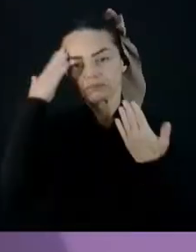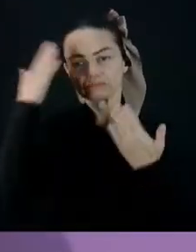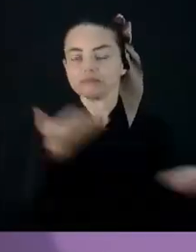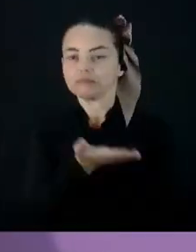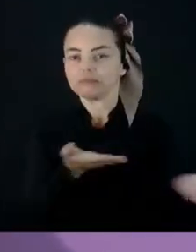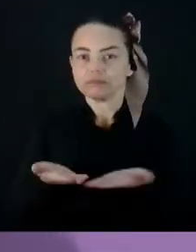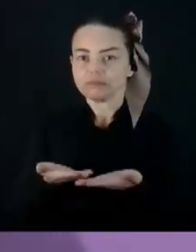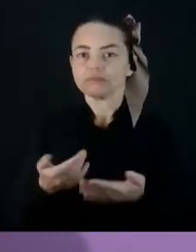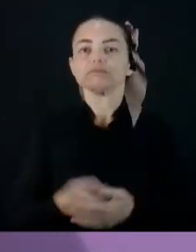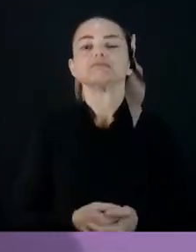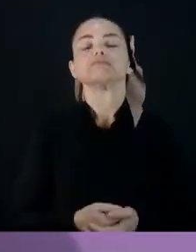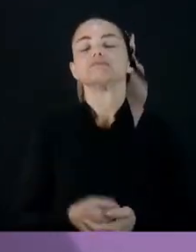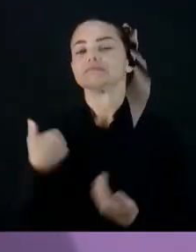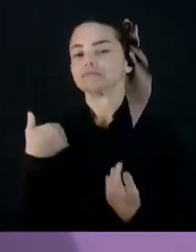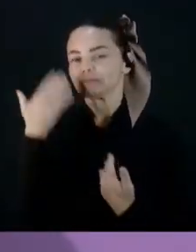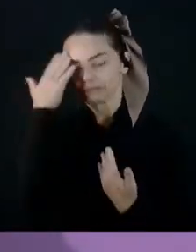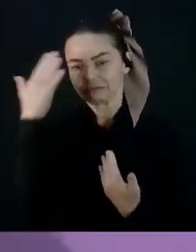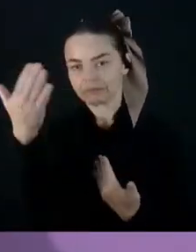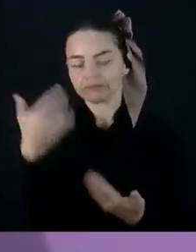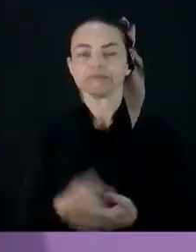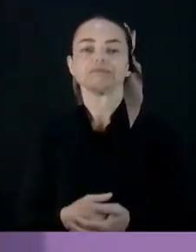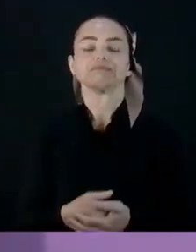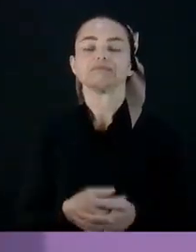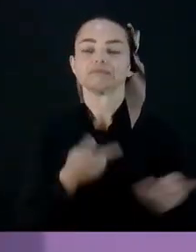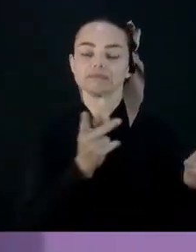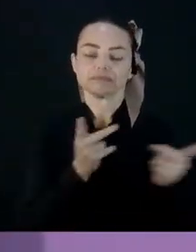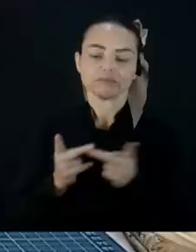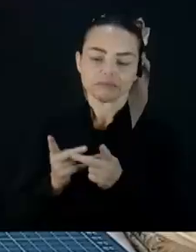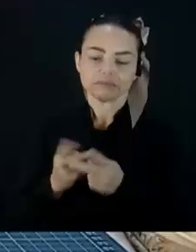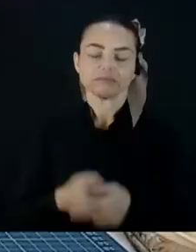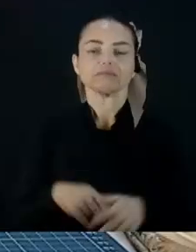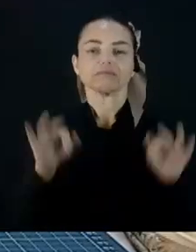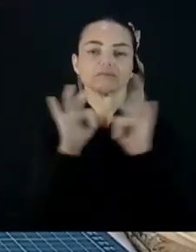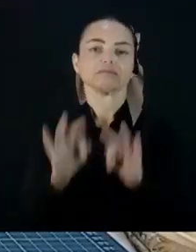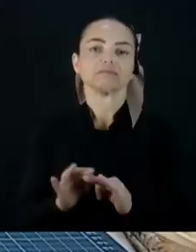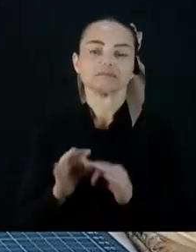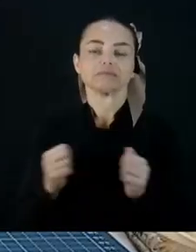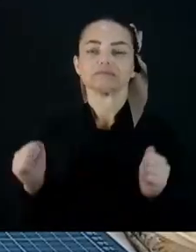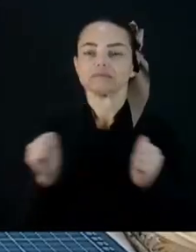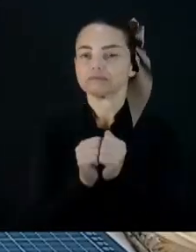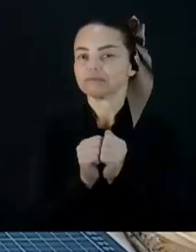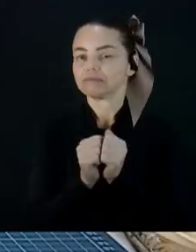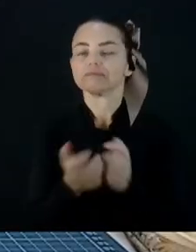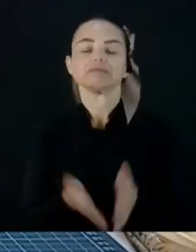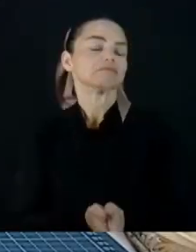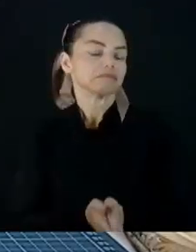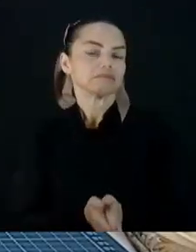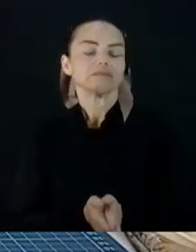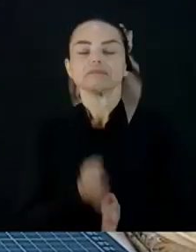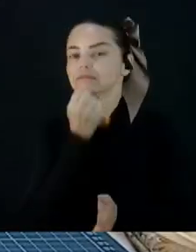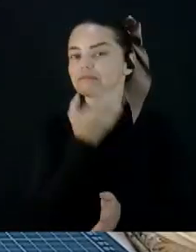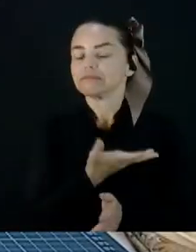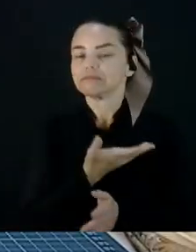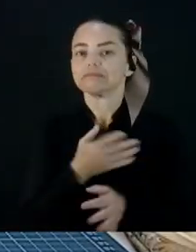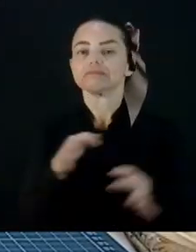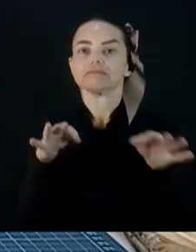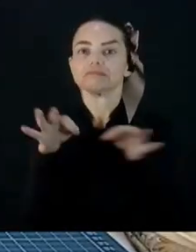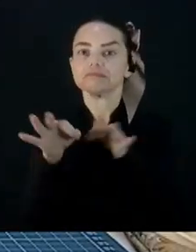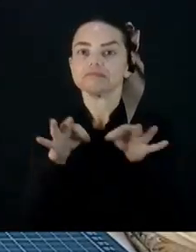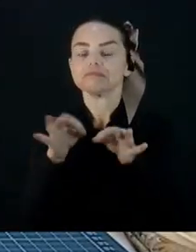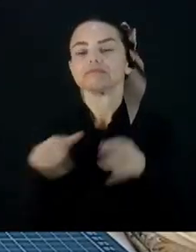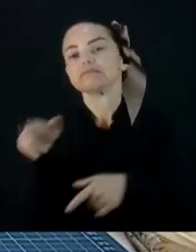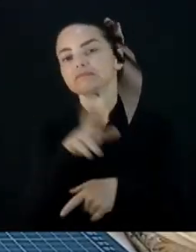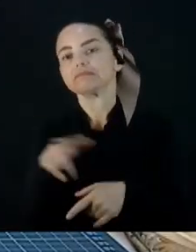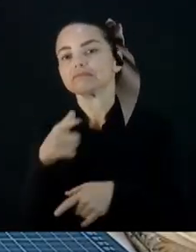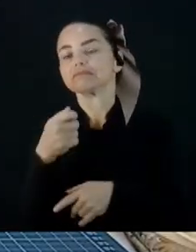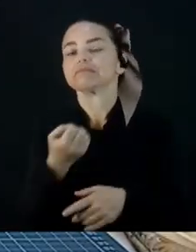obrigada, eu que agradeço o convite. Estou muito feliz de estar aqui com vocês. Que bom! Esses saquinhos multiuso, eles são bons para